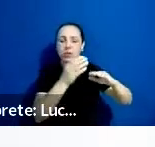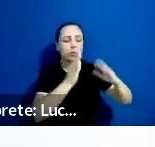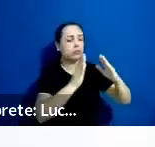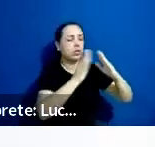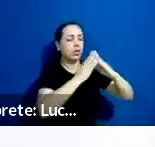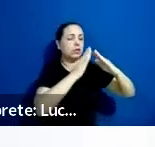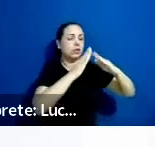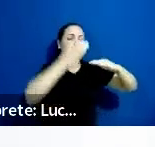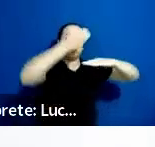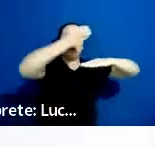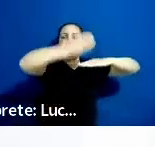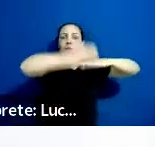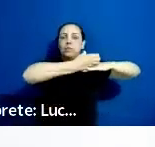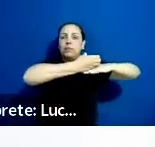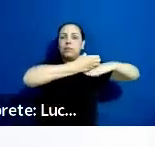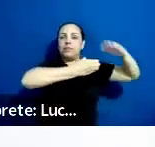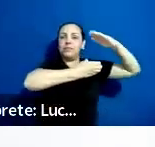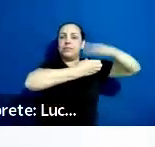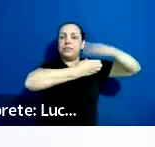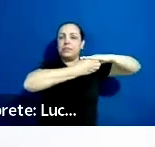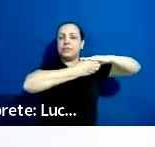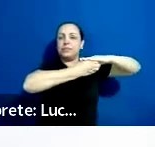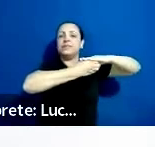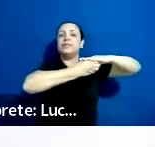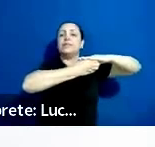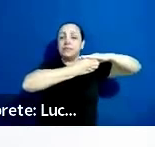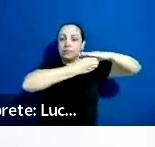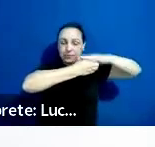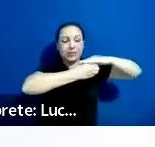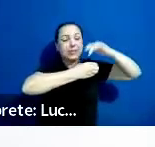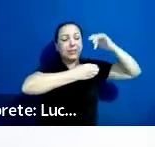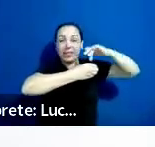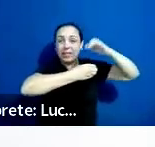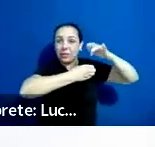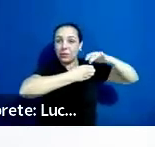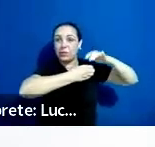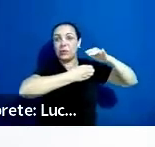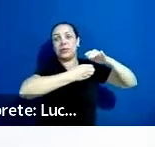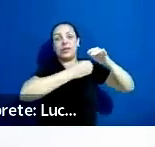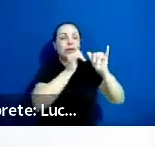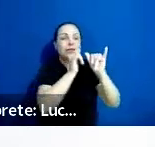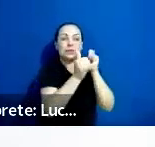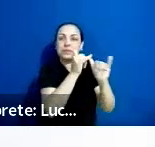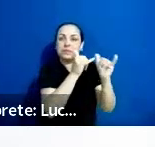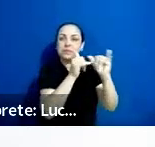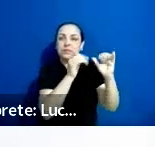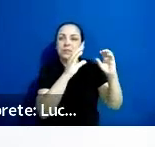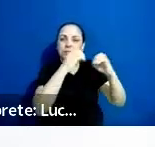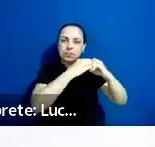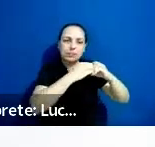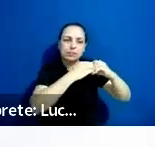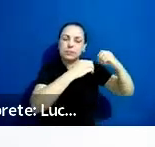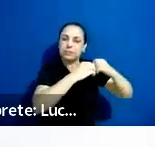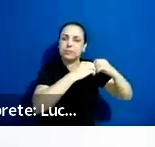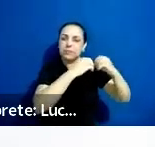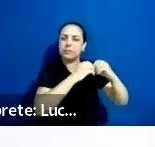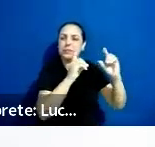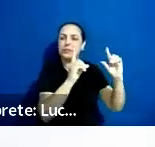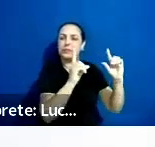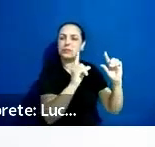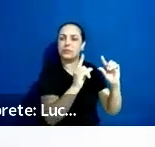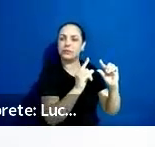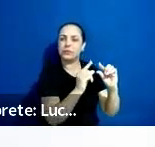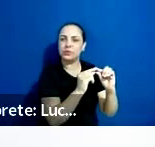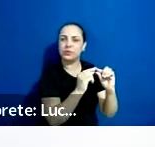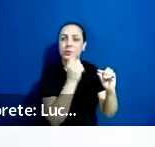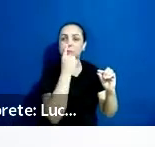tratamento, ela vai se aglomerando. A água tem polaridade negativa, positiva. Ela também se aglomera com os minerais, com as impurezas, e